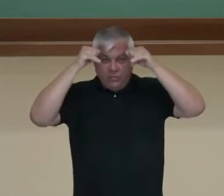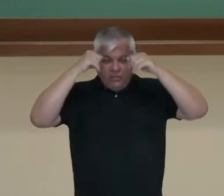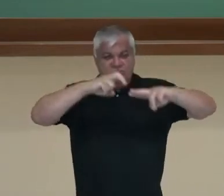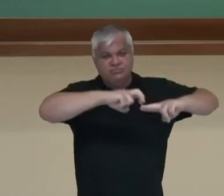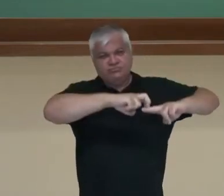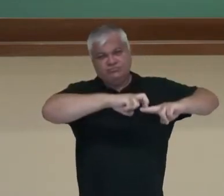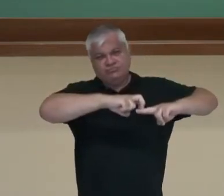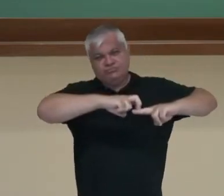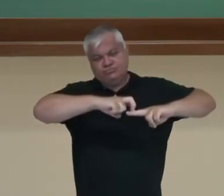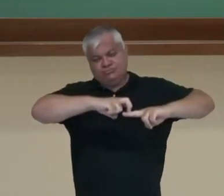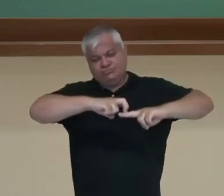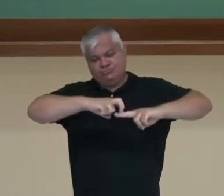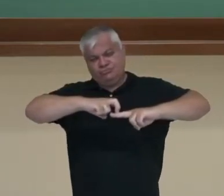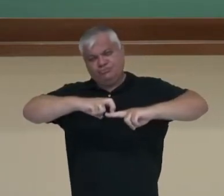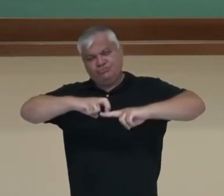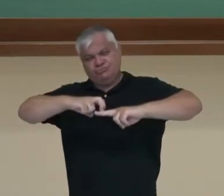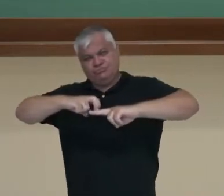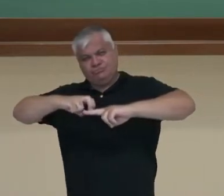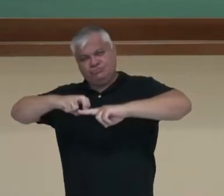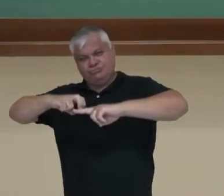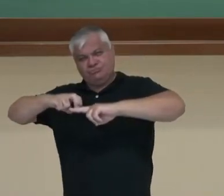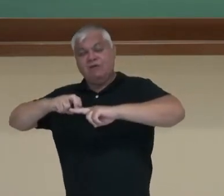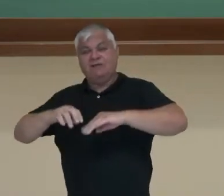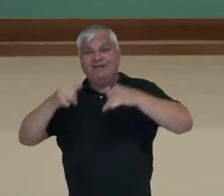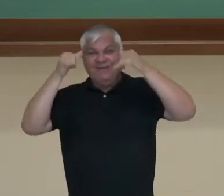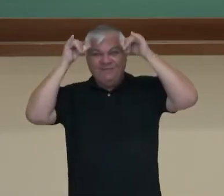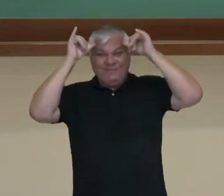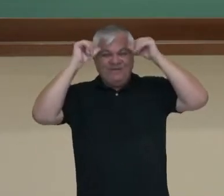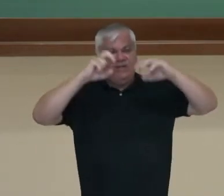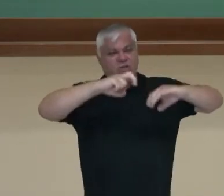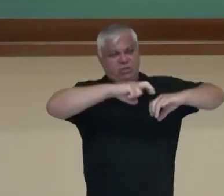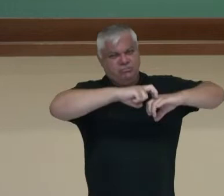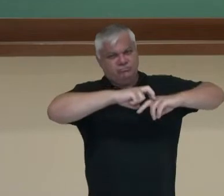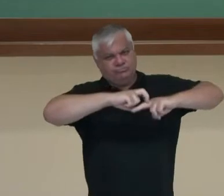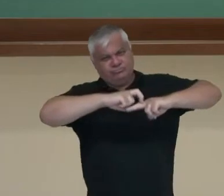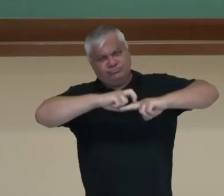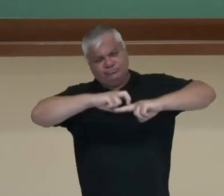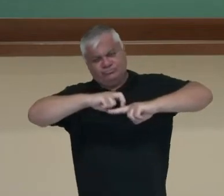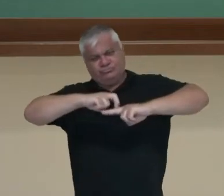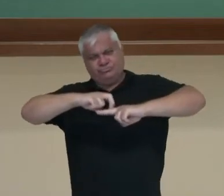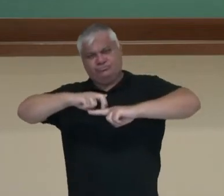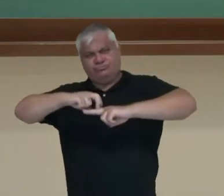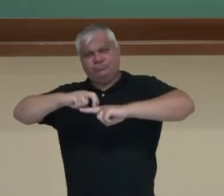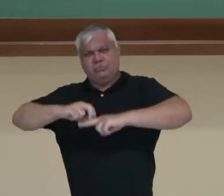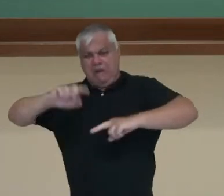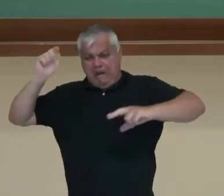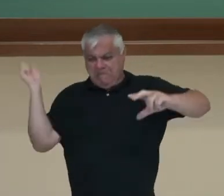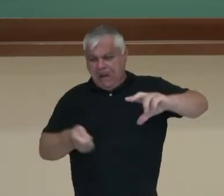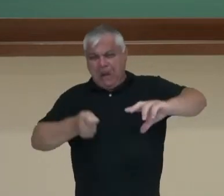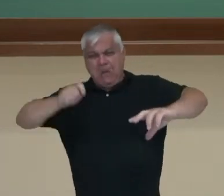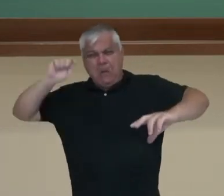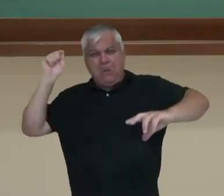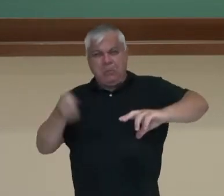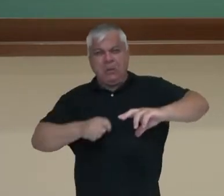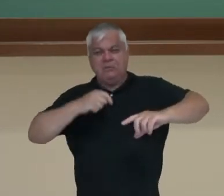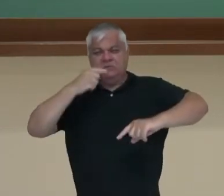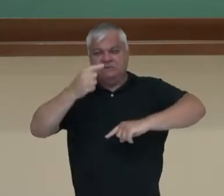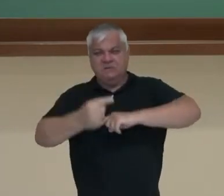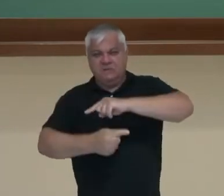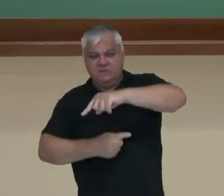chicoteando ali o boi para ele empurrar, né, a engrenagem para que o outro escravizado colocasse a cana para fazer ali um melaço, né, para fazer